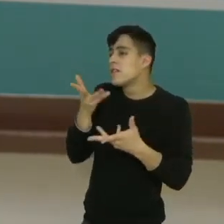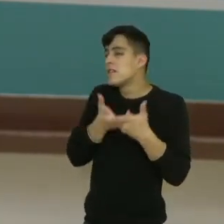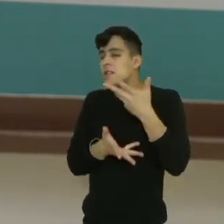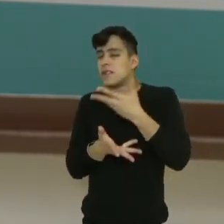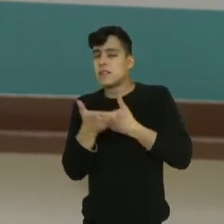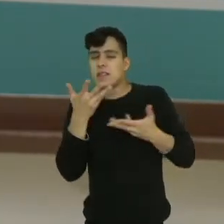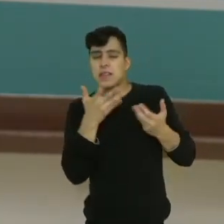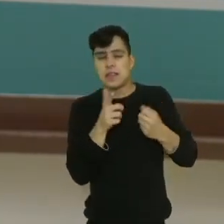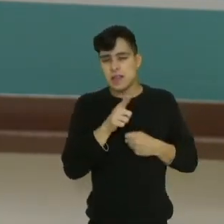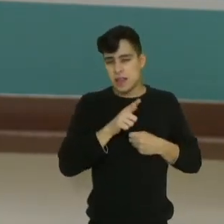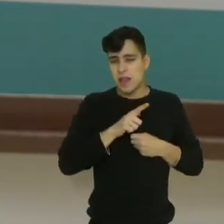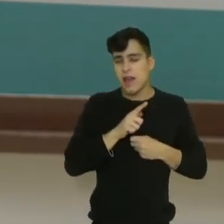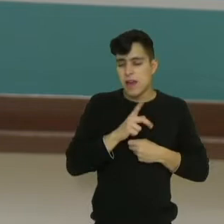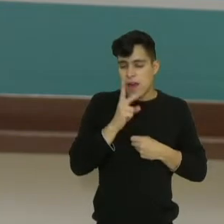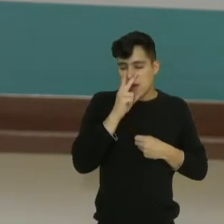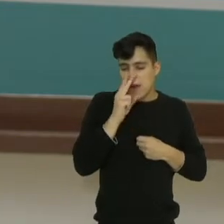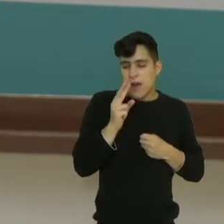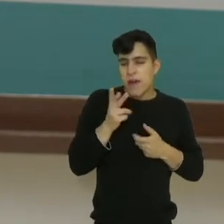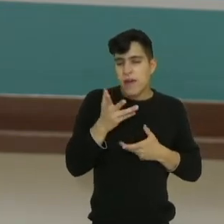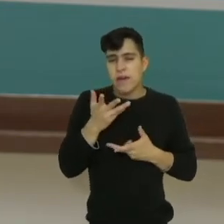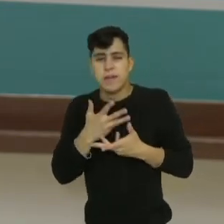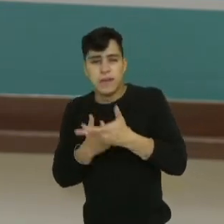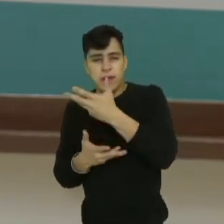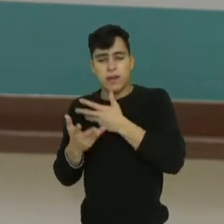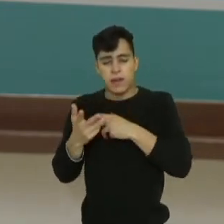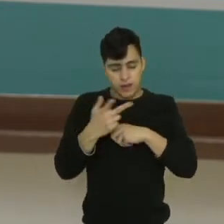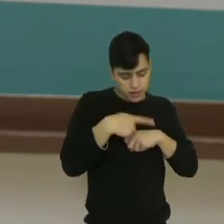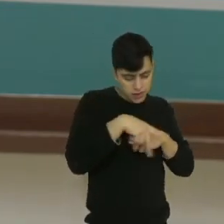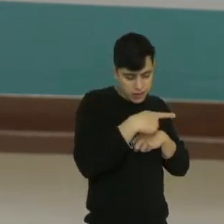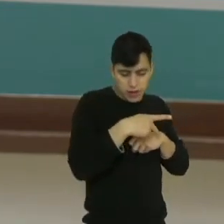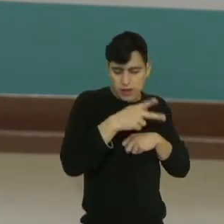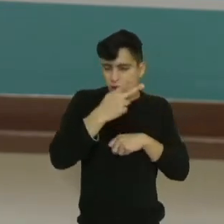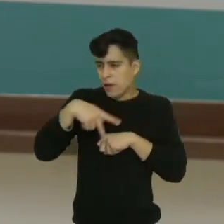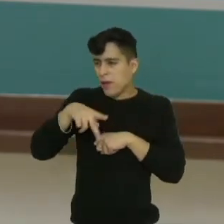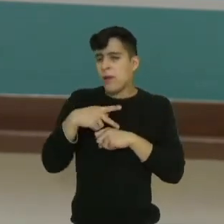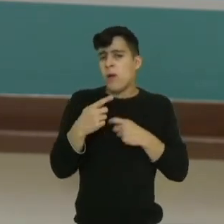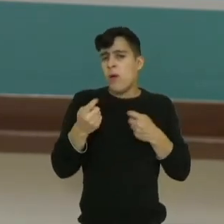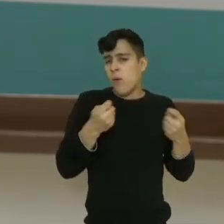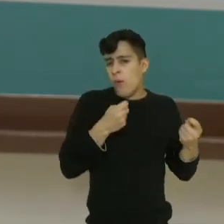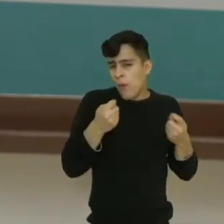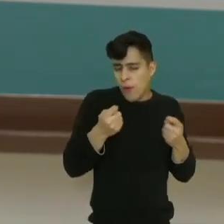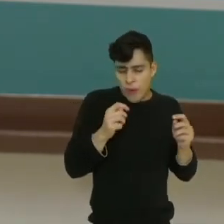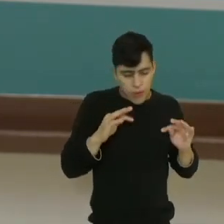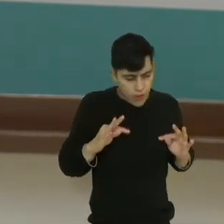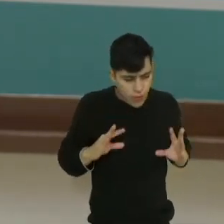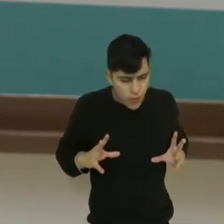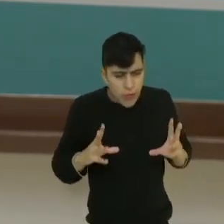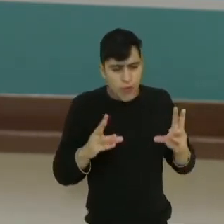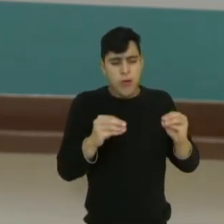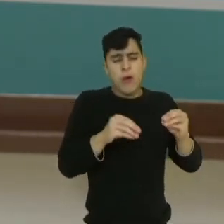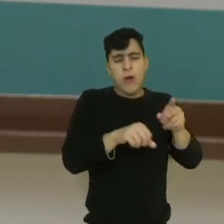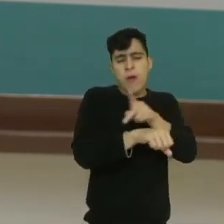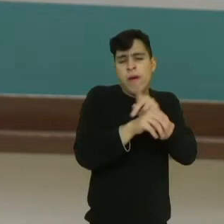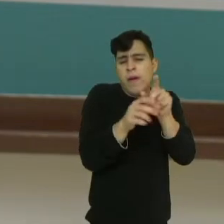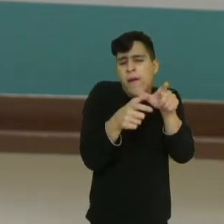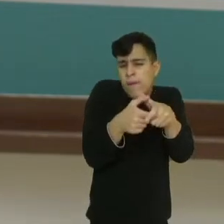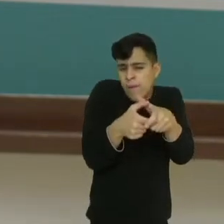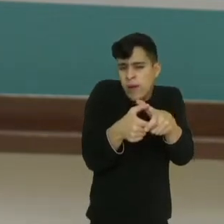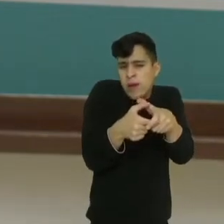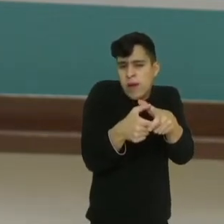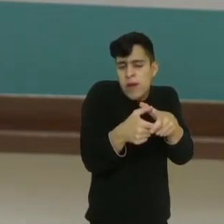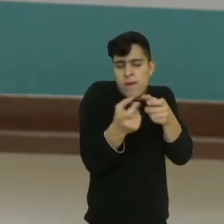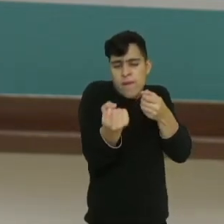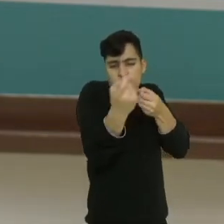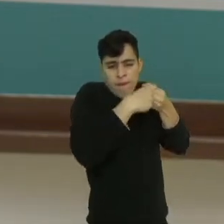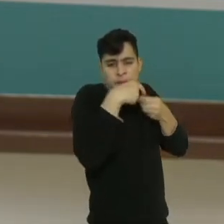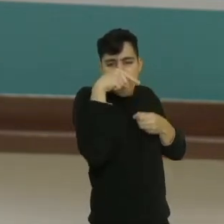ter uma troca comercial em que as metrópoles governam e dominam as colônias. Isso nós vamos dar o nome